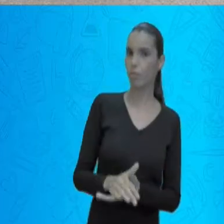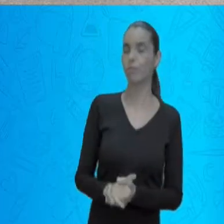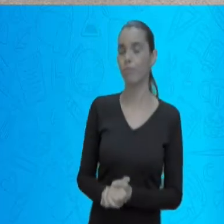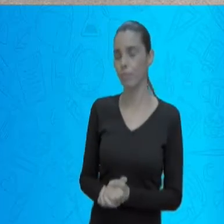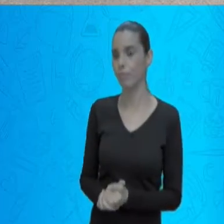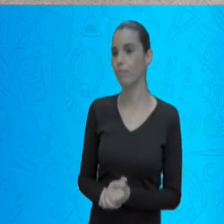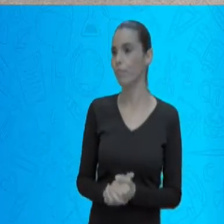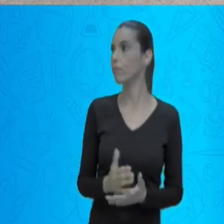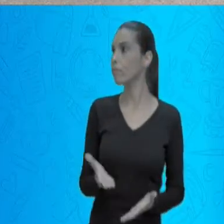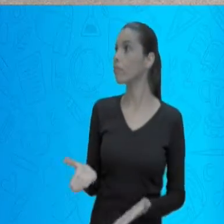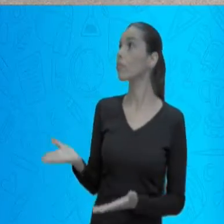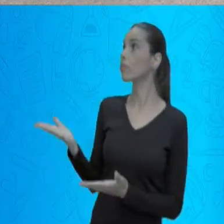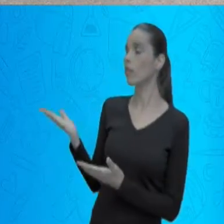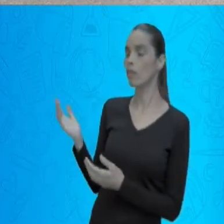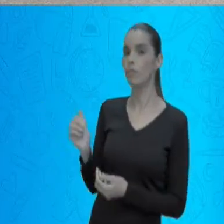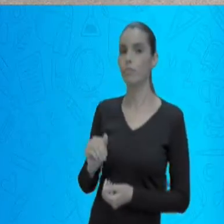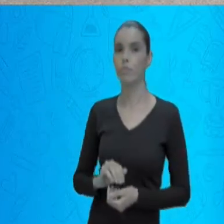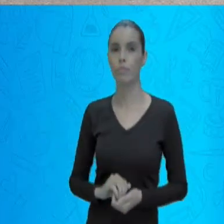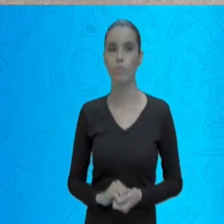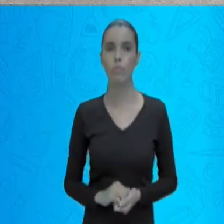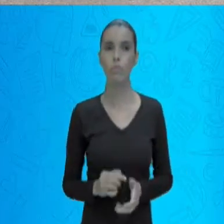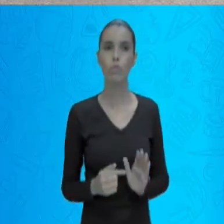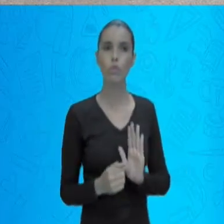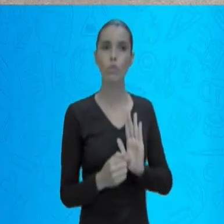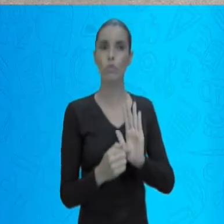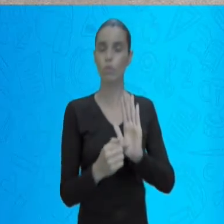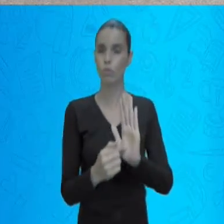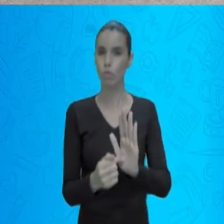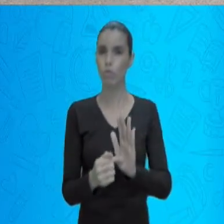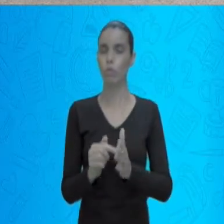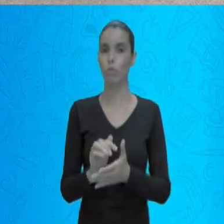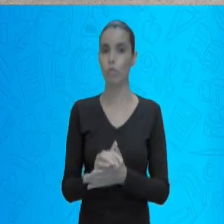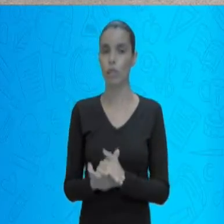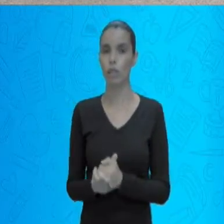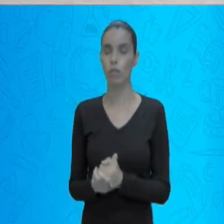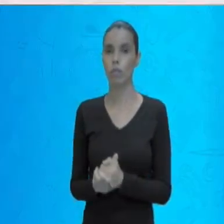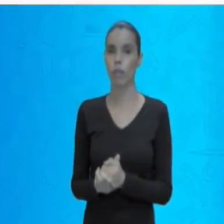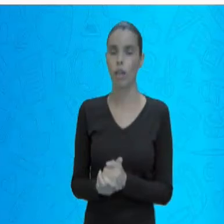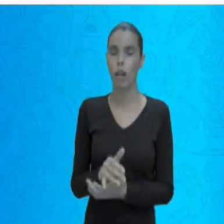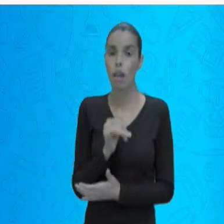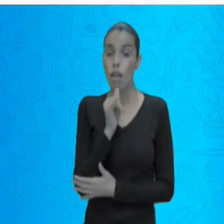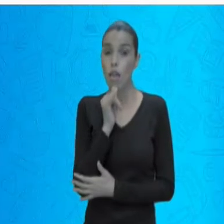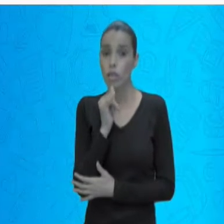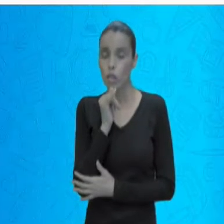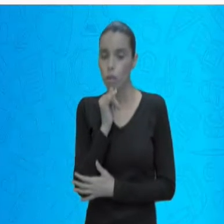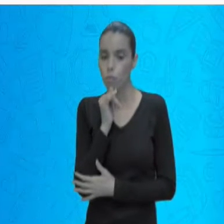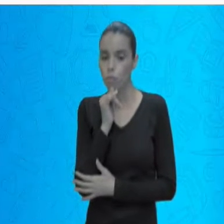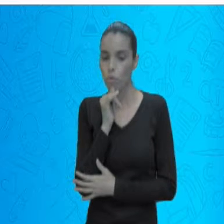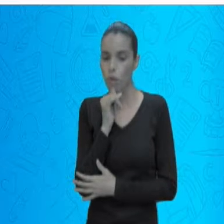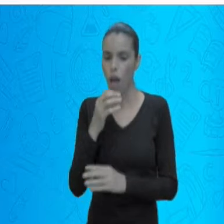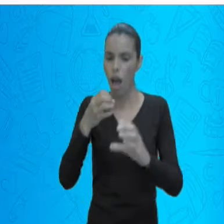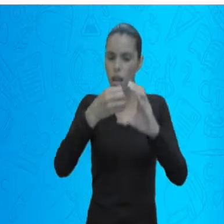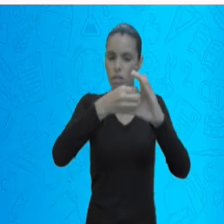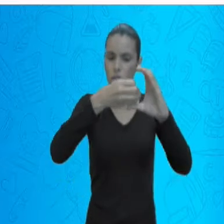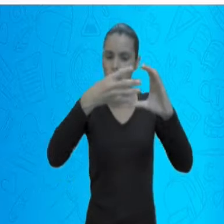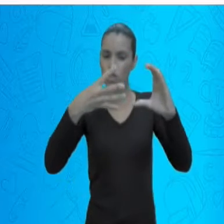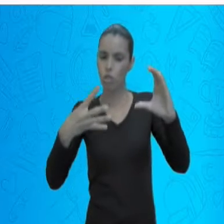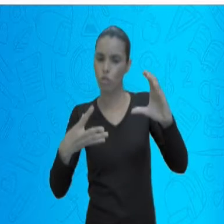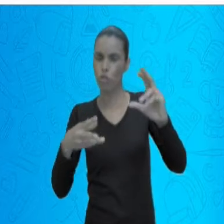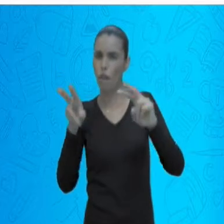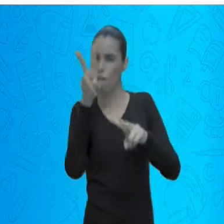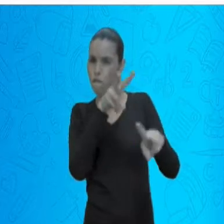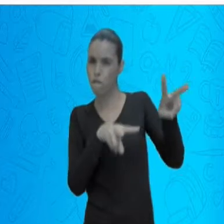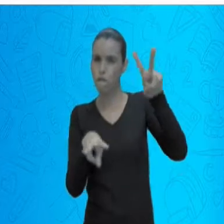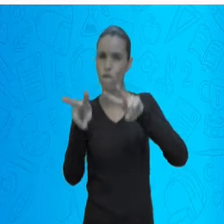Bom, conforme a característica visual, as misturas são classificadas